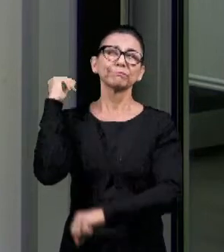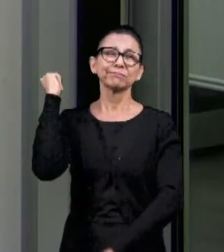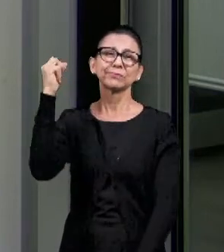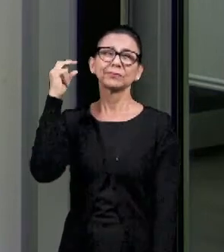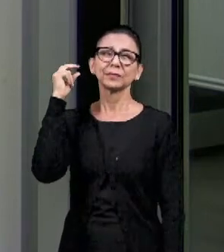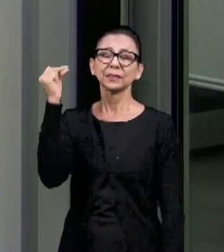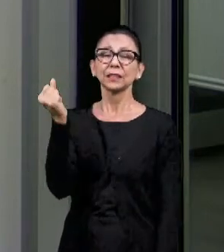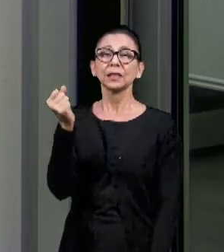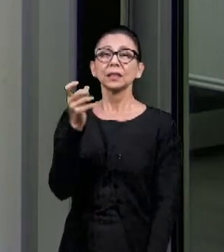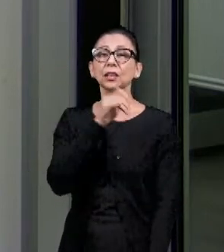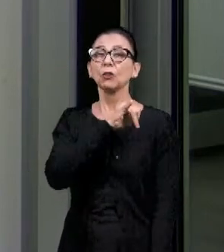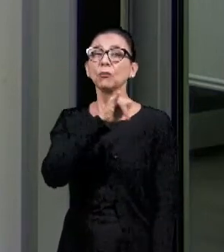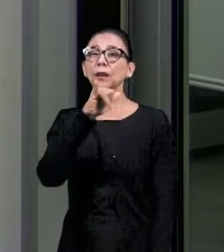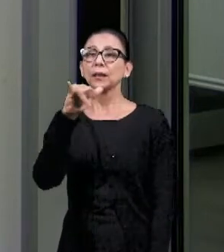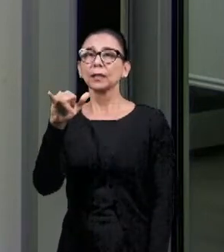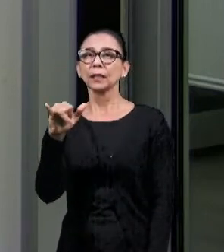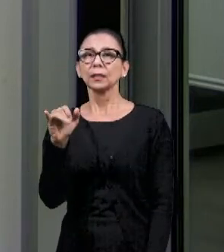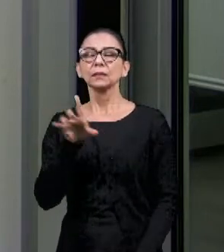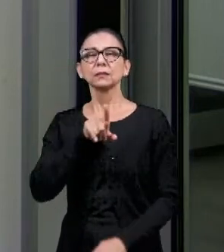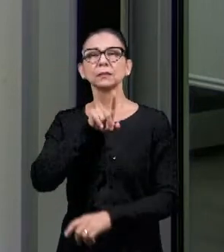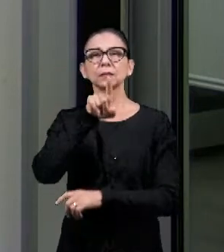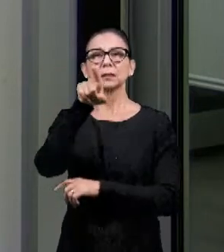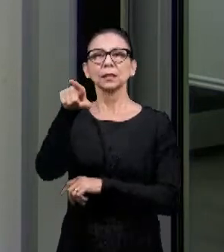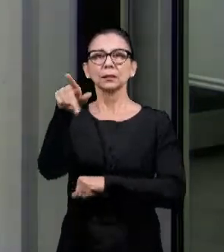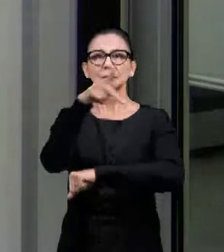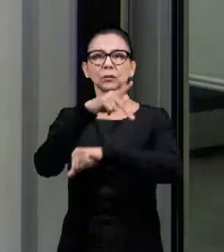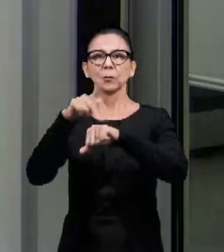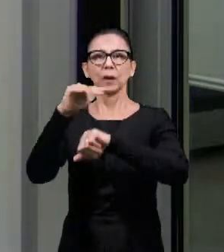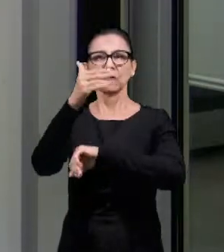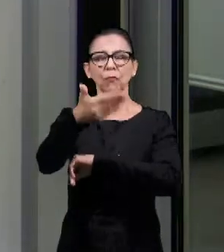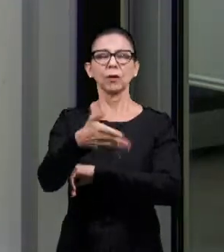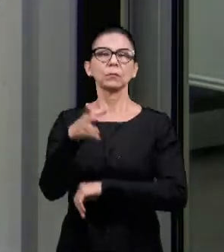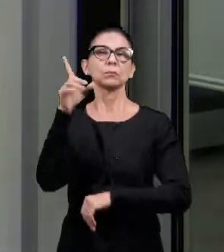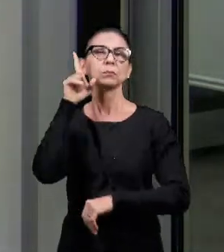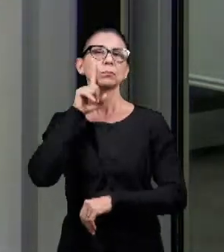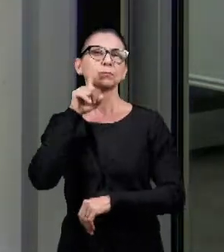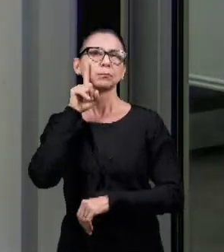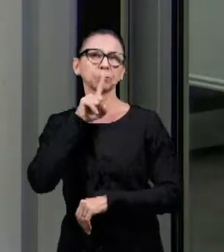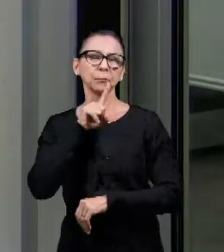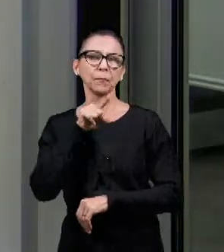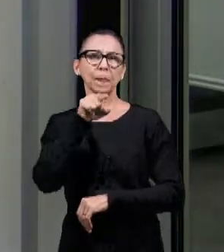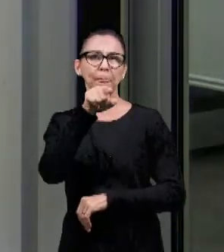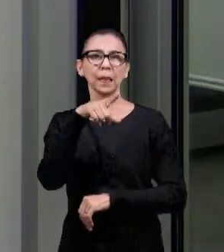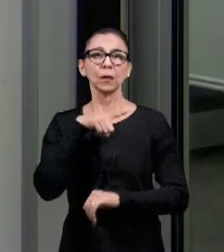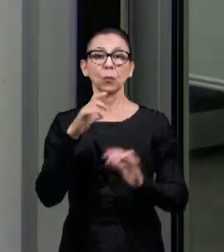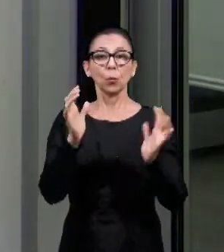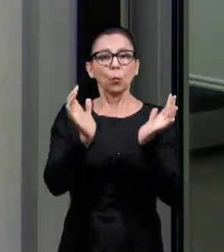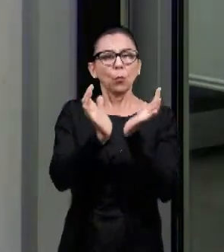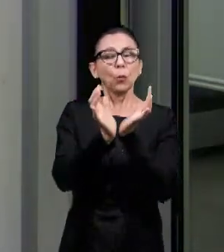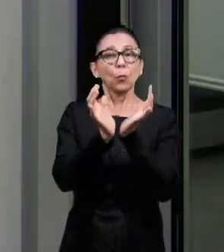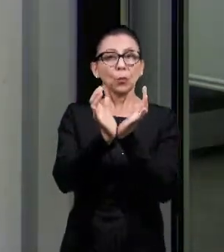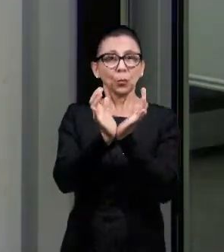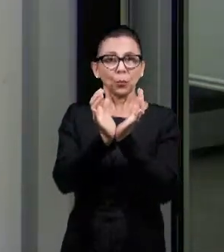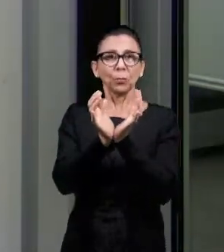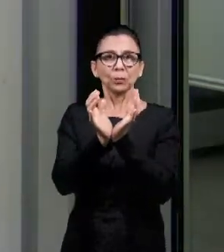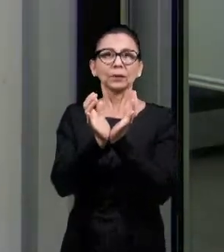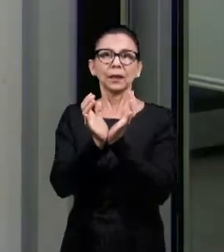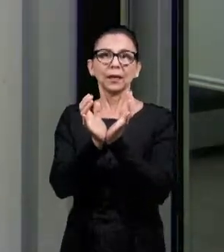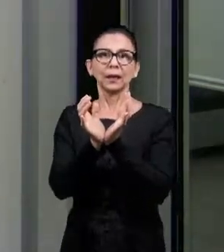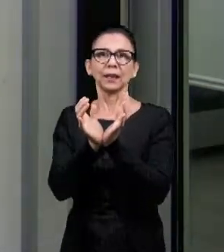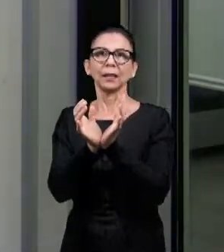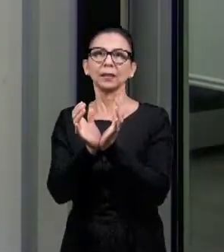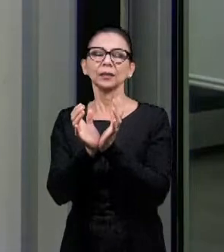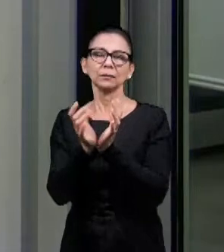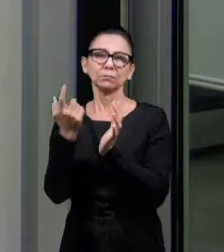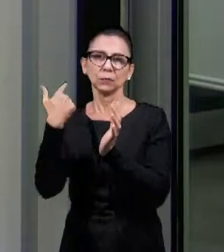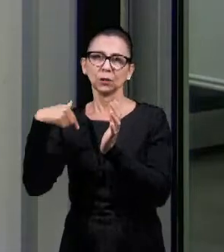numa reunião nos Estados Unidos, onde um grupo lá de anciãos de uma igreja nos chamou para